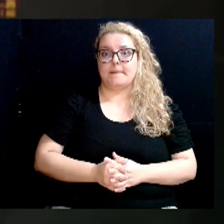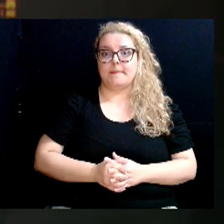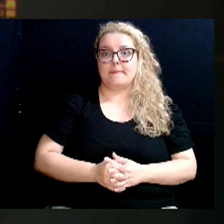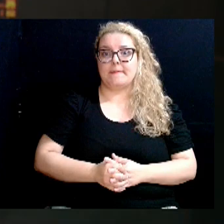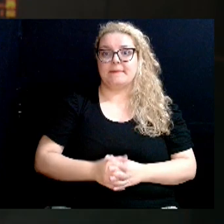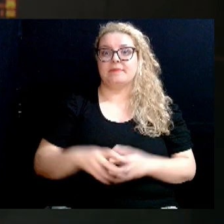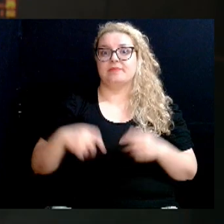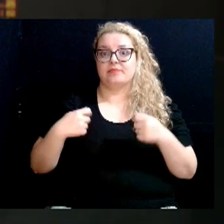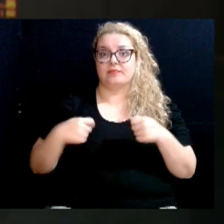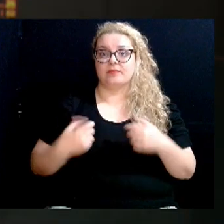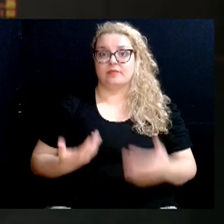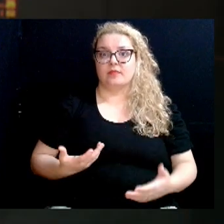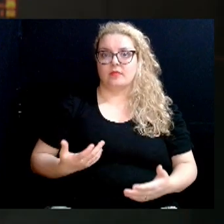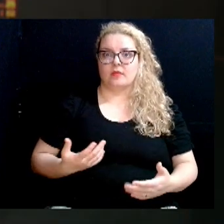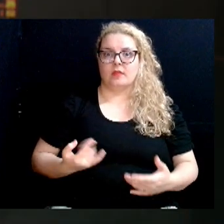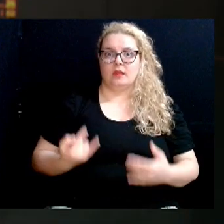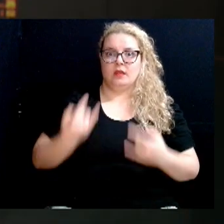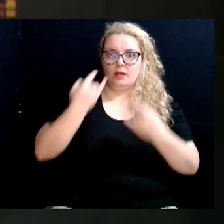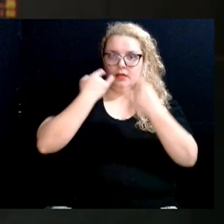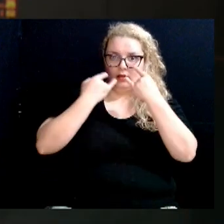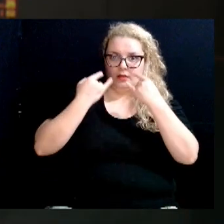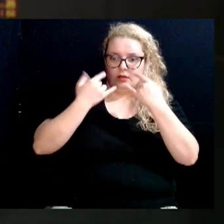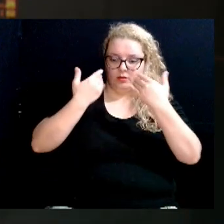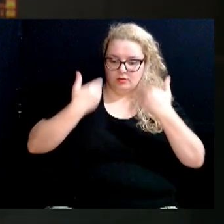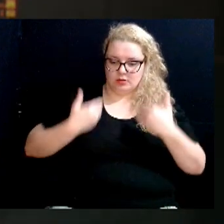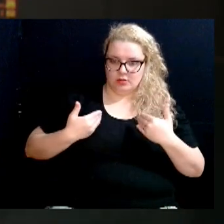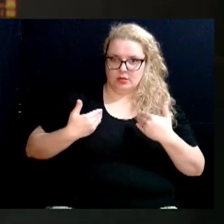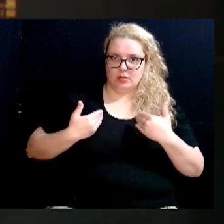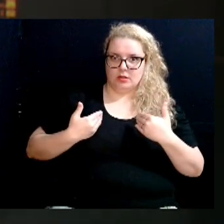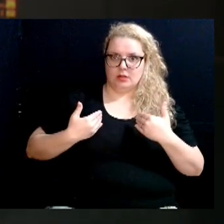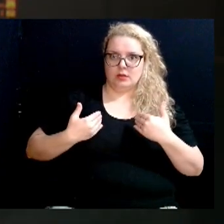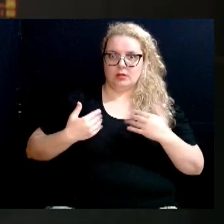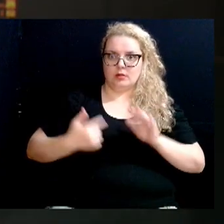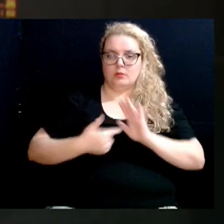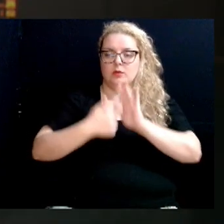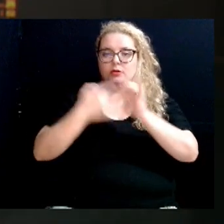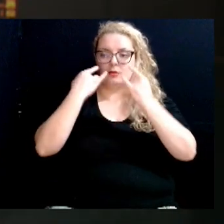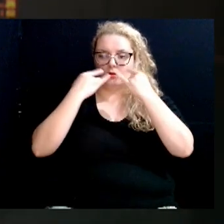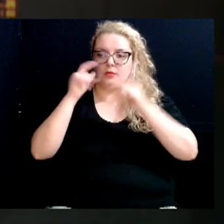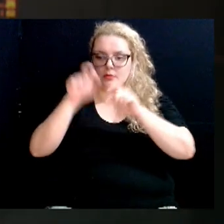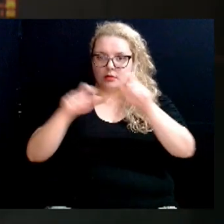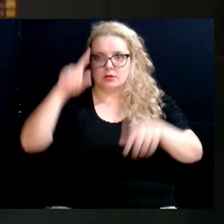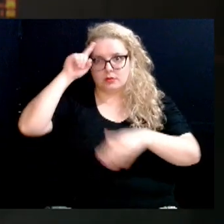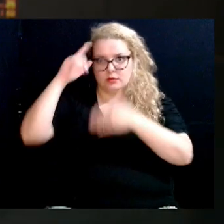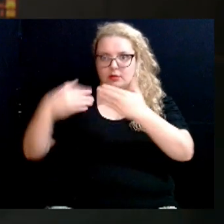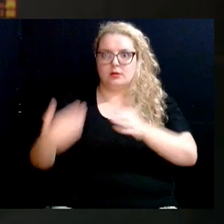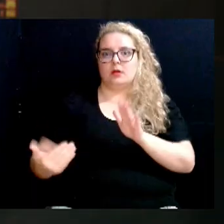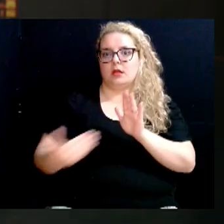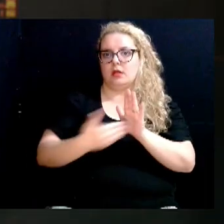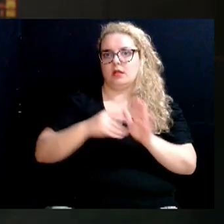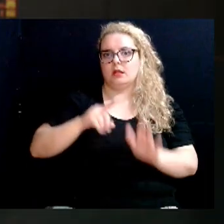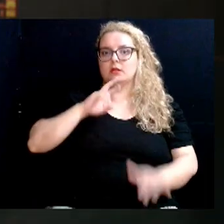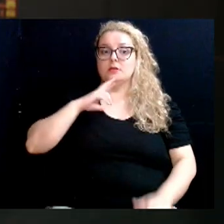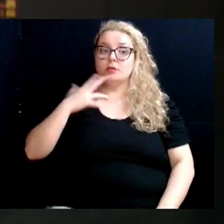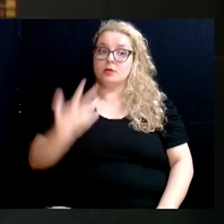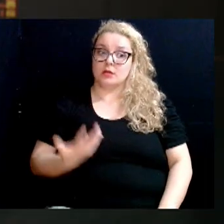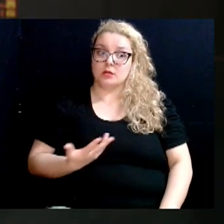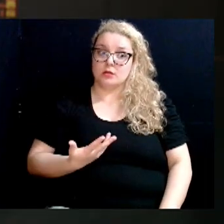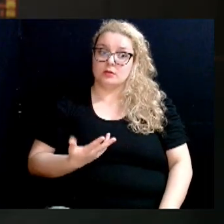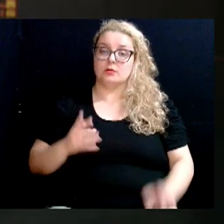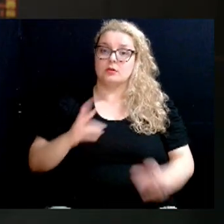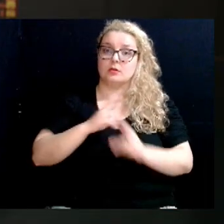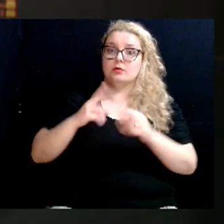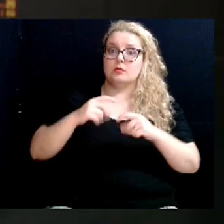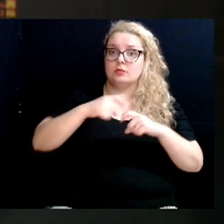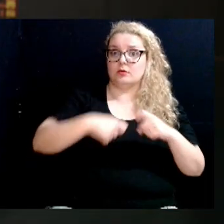se interessar e ser interessante todos os dias, mesmo que isso não resulte exatamente na relação sexual